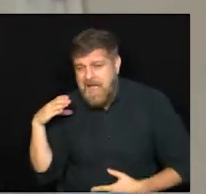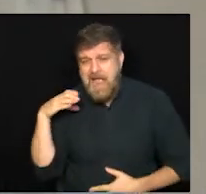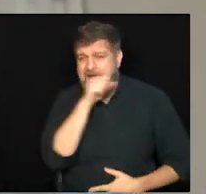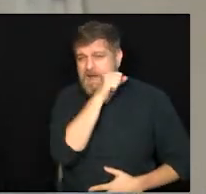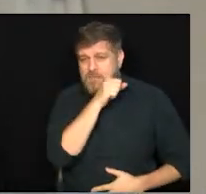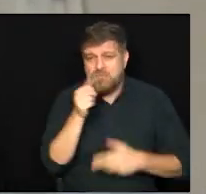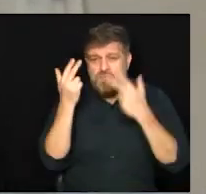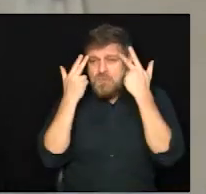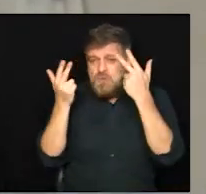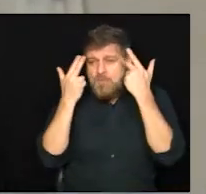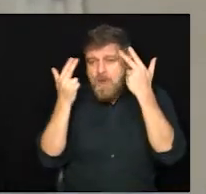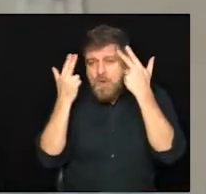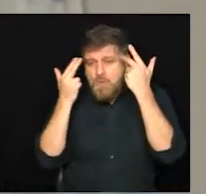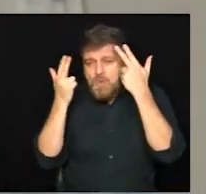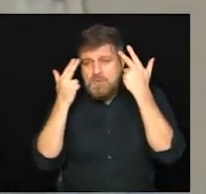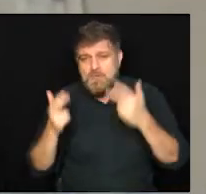normalidade.